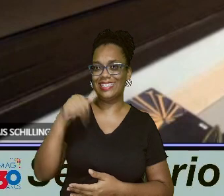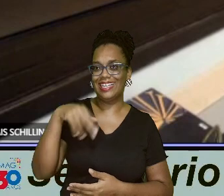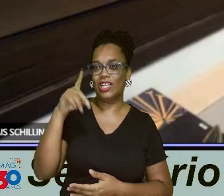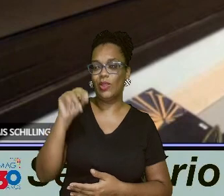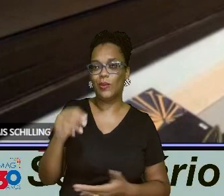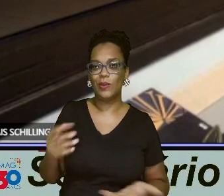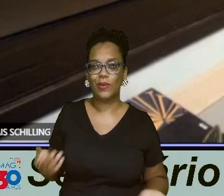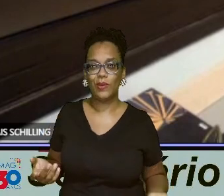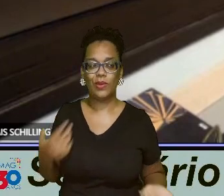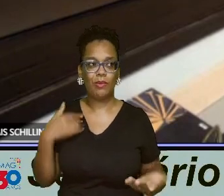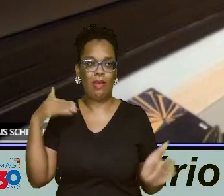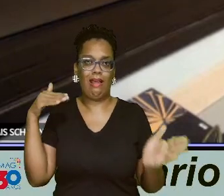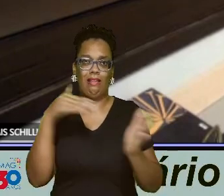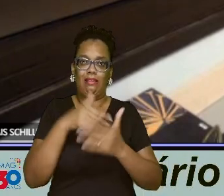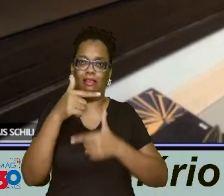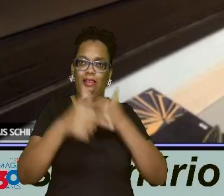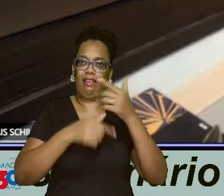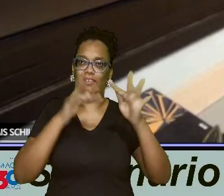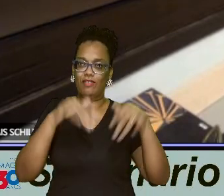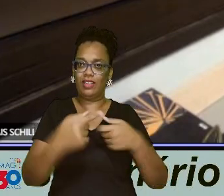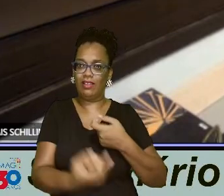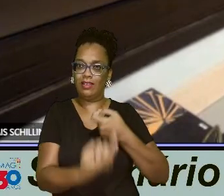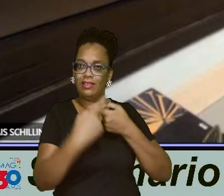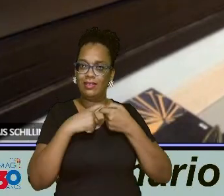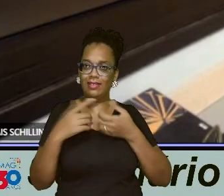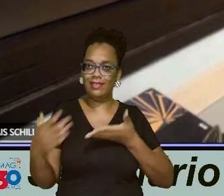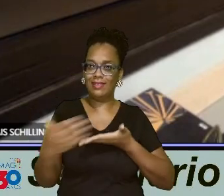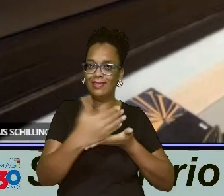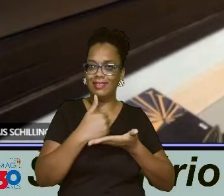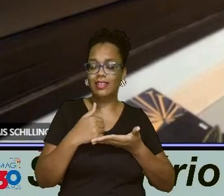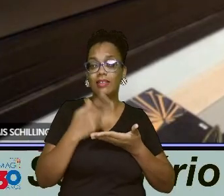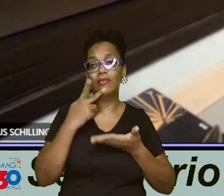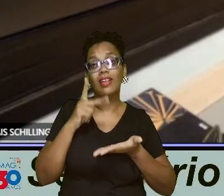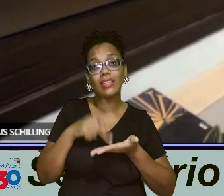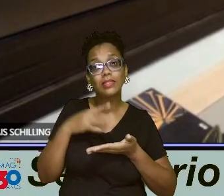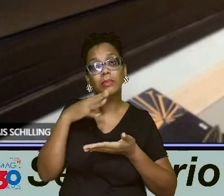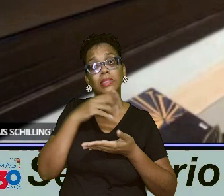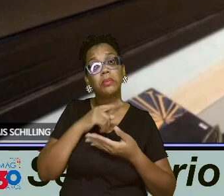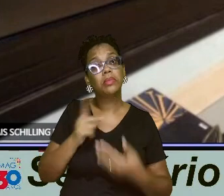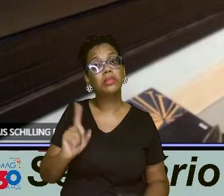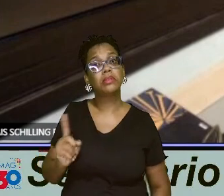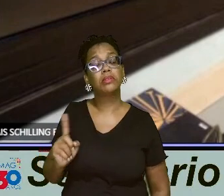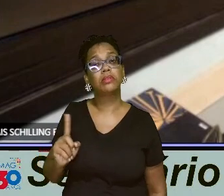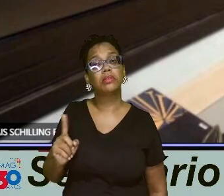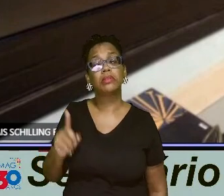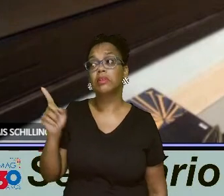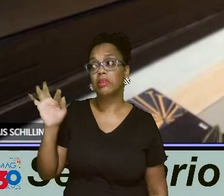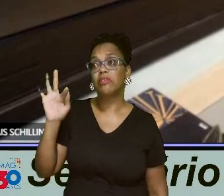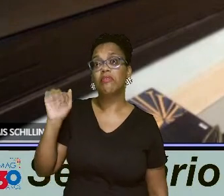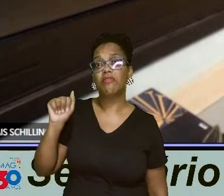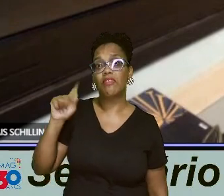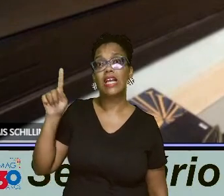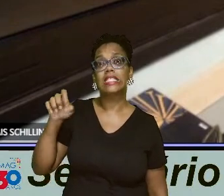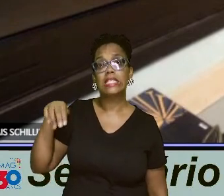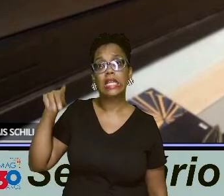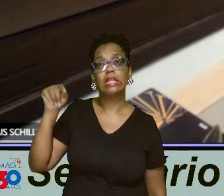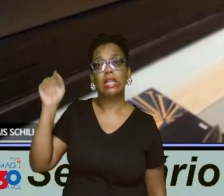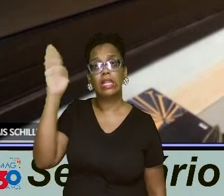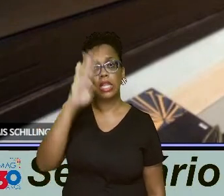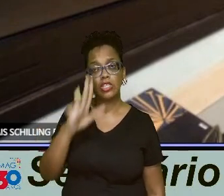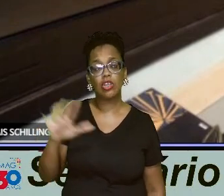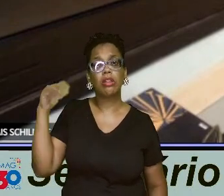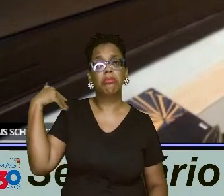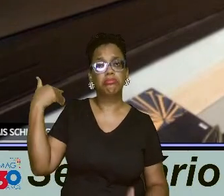final daquilo que eu poderia em busca do crédito. E, na verdade, a gente percebe que não, que a Fazenda Nacional já vem num processo,